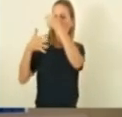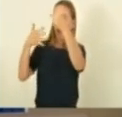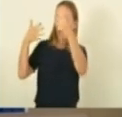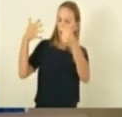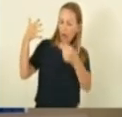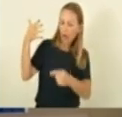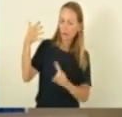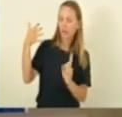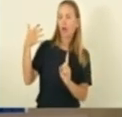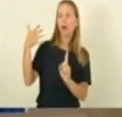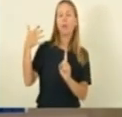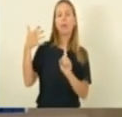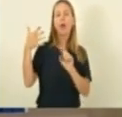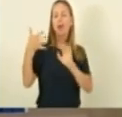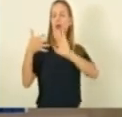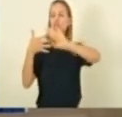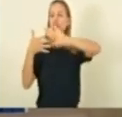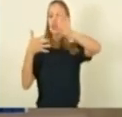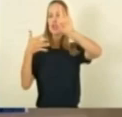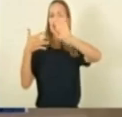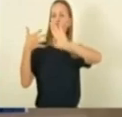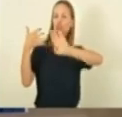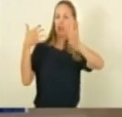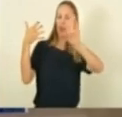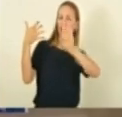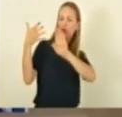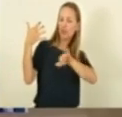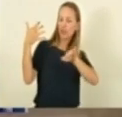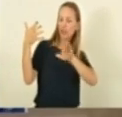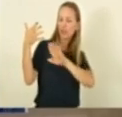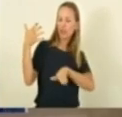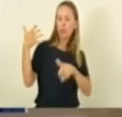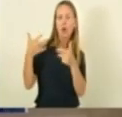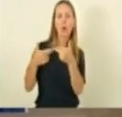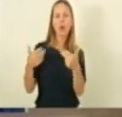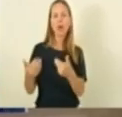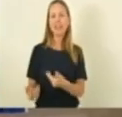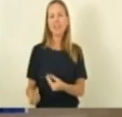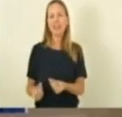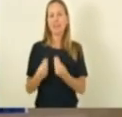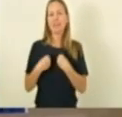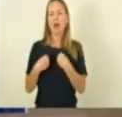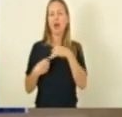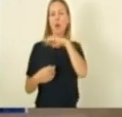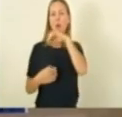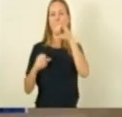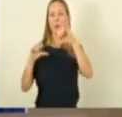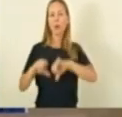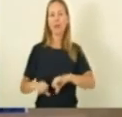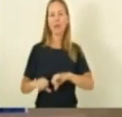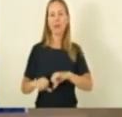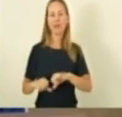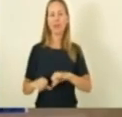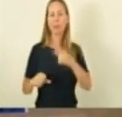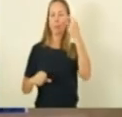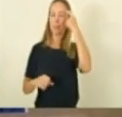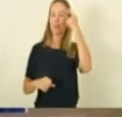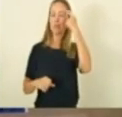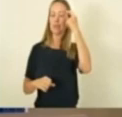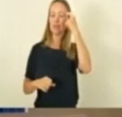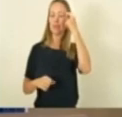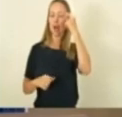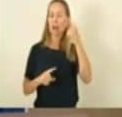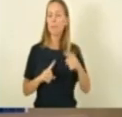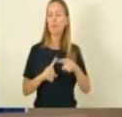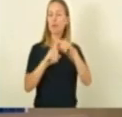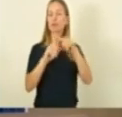selecionar e descartar aquilo que não faz diferença ou aquilo que está fazendo mal. E mentalizar em coisas positivas e ver